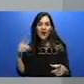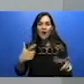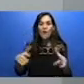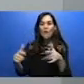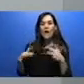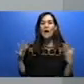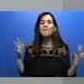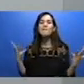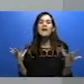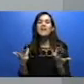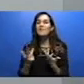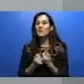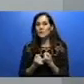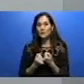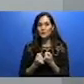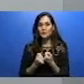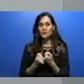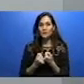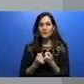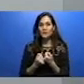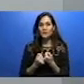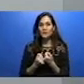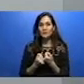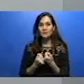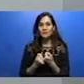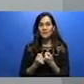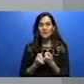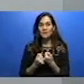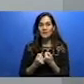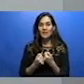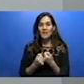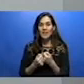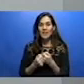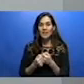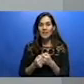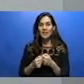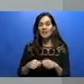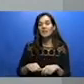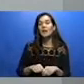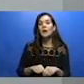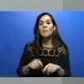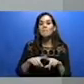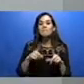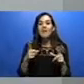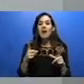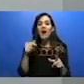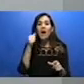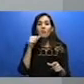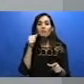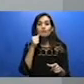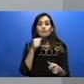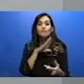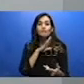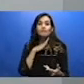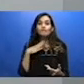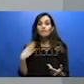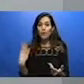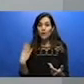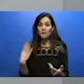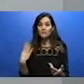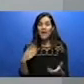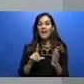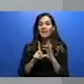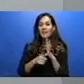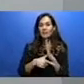maravilhoso, paradisíaco, na América do Sul, mas a esposa morre. E aí, aos 78 anos,